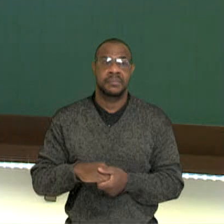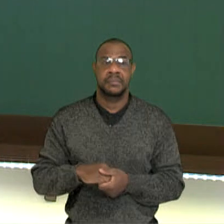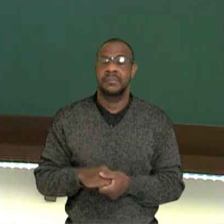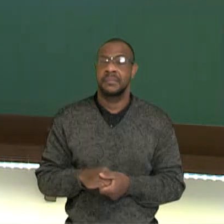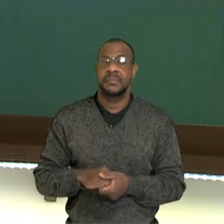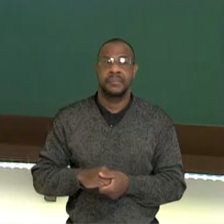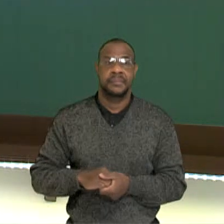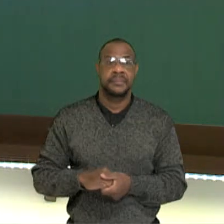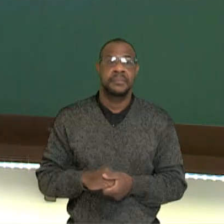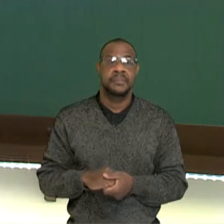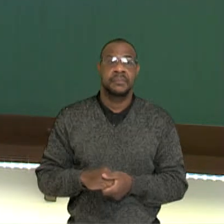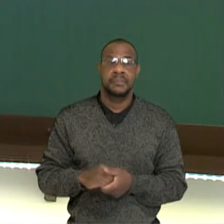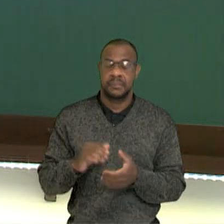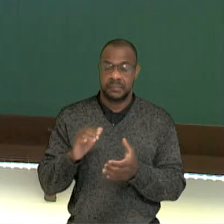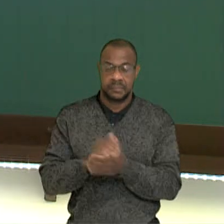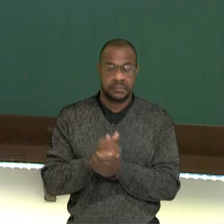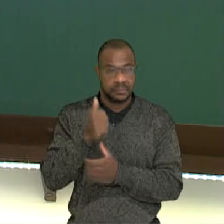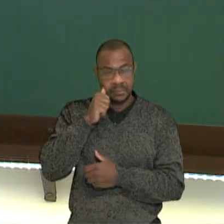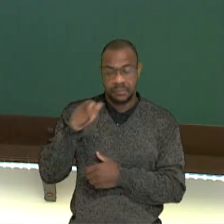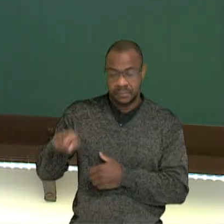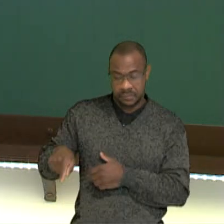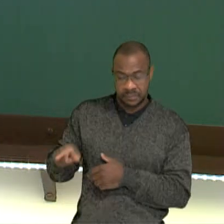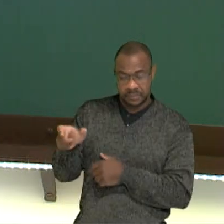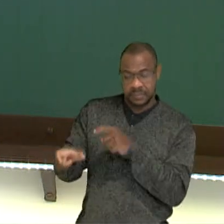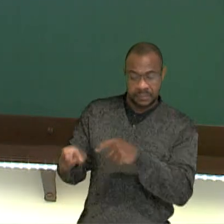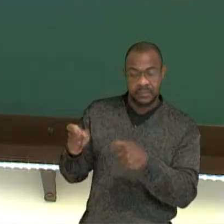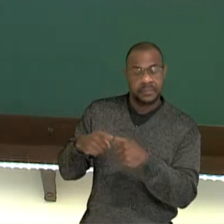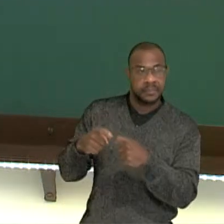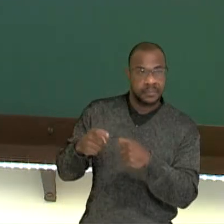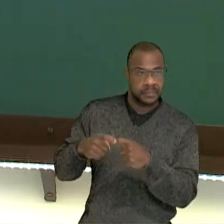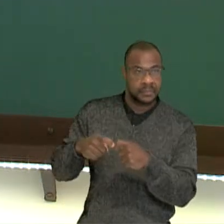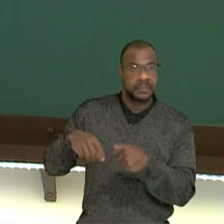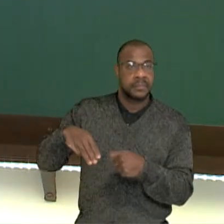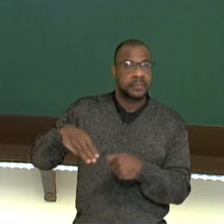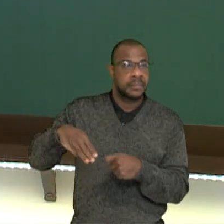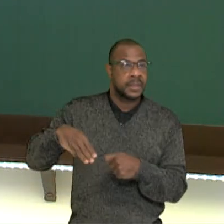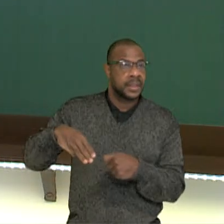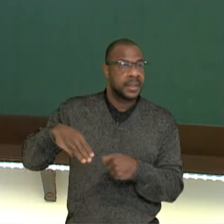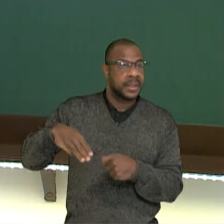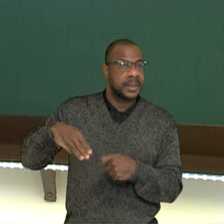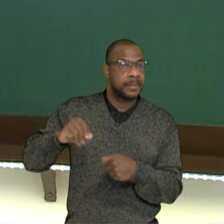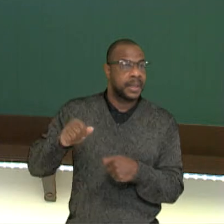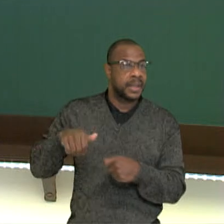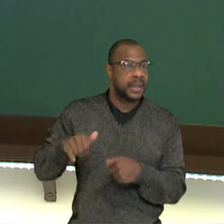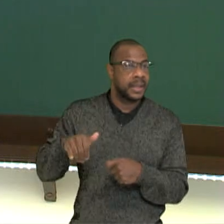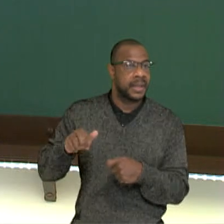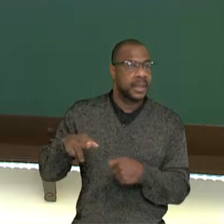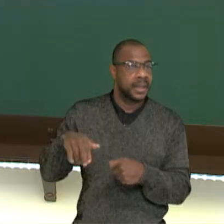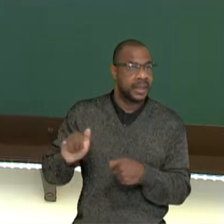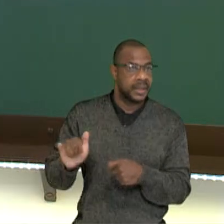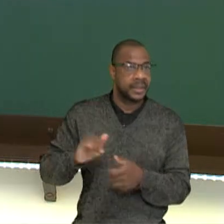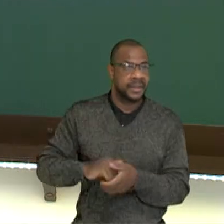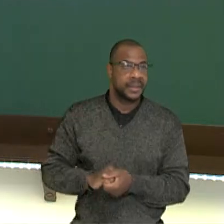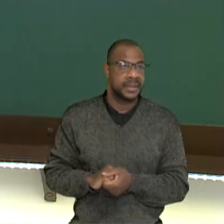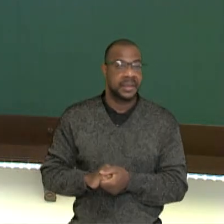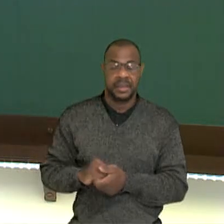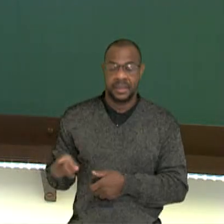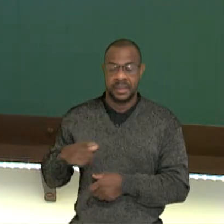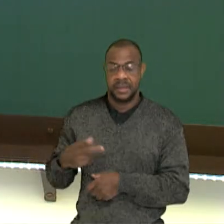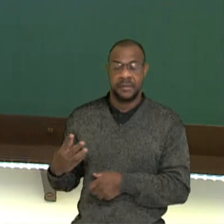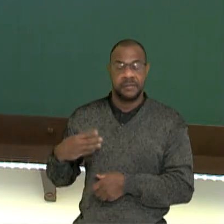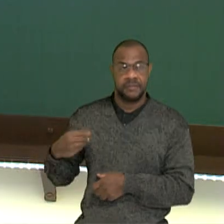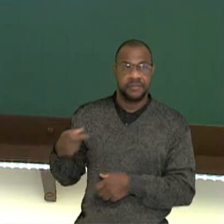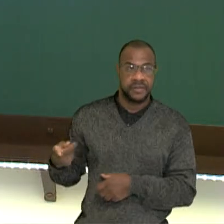Pizza House. A esposa dele é médica, o nome dela é Mary. Eles têm dois filhos, os nomes deles